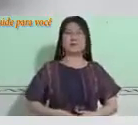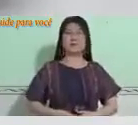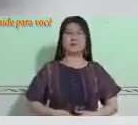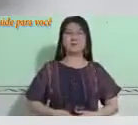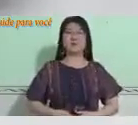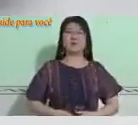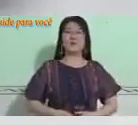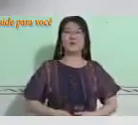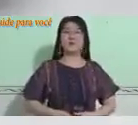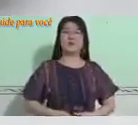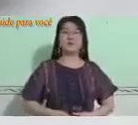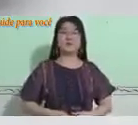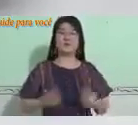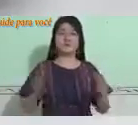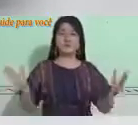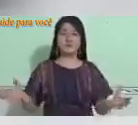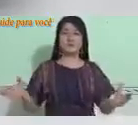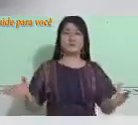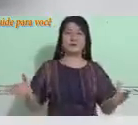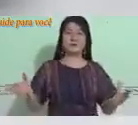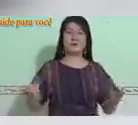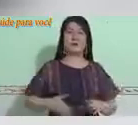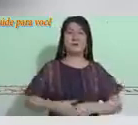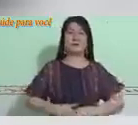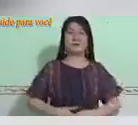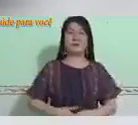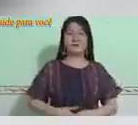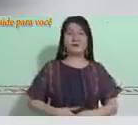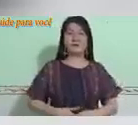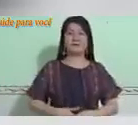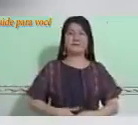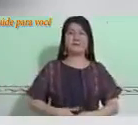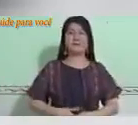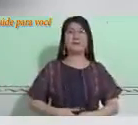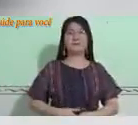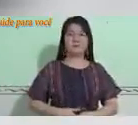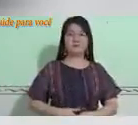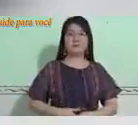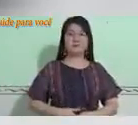MPODECONTSERRAMHOMNSCOMMAISD é 40 anos, não sendo acompanhada de outros sintomas.